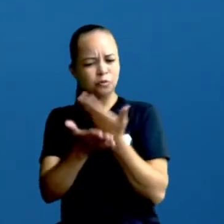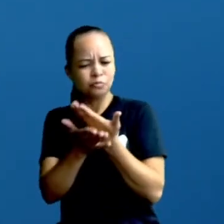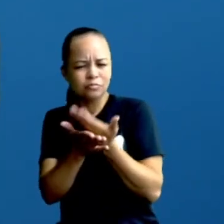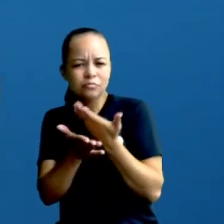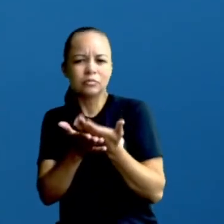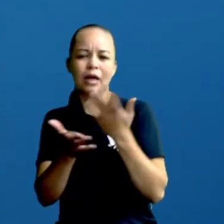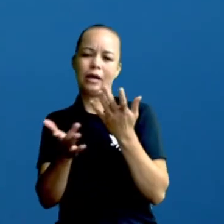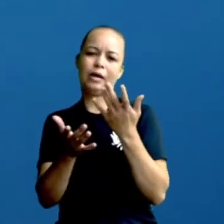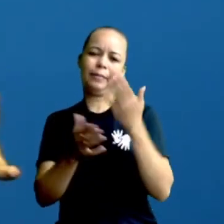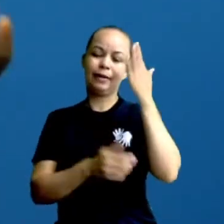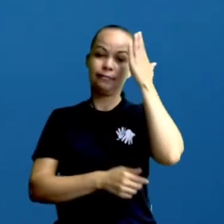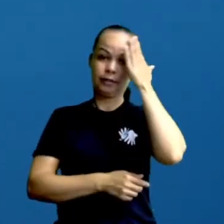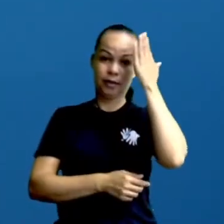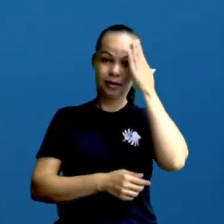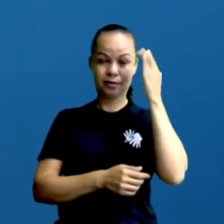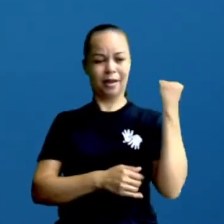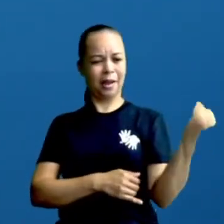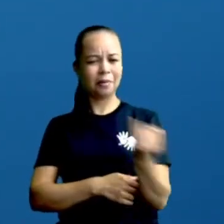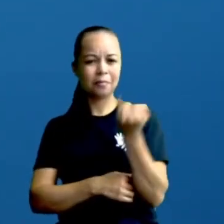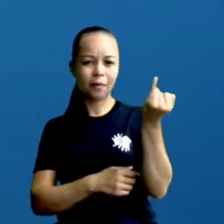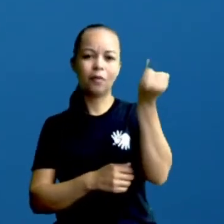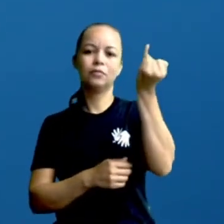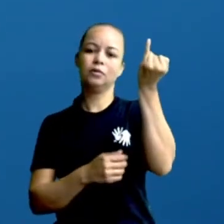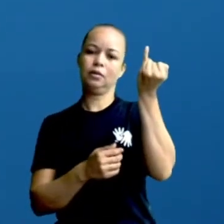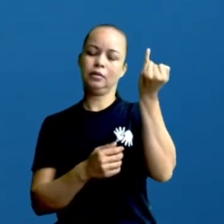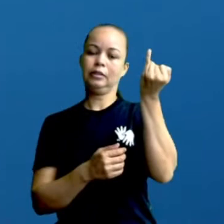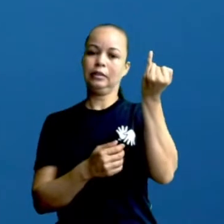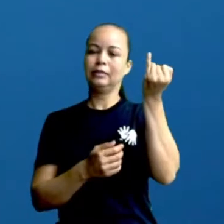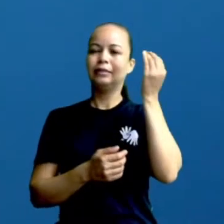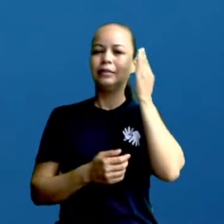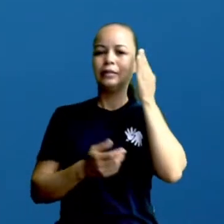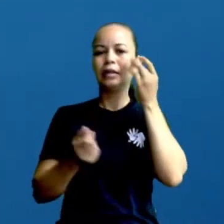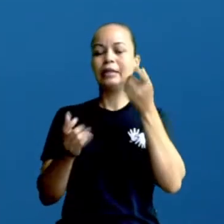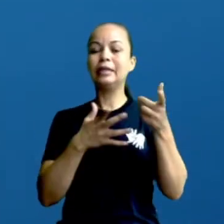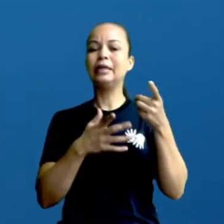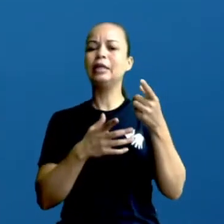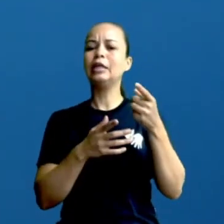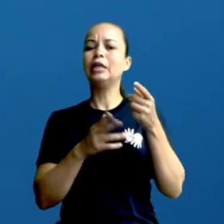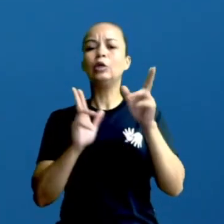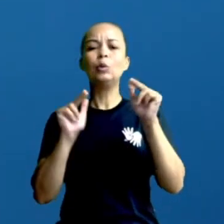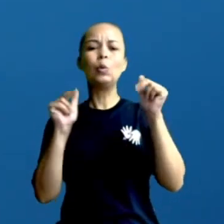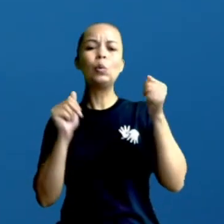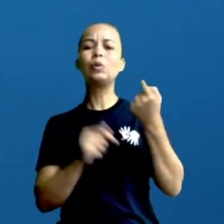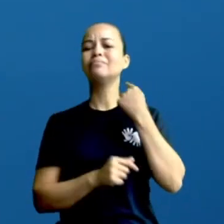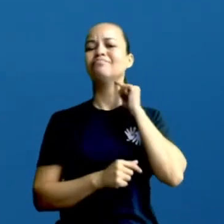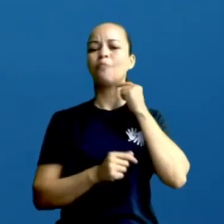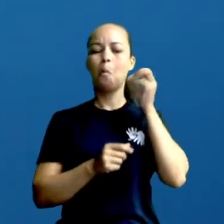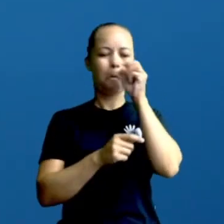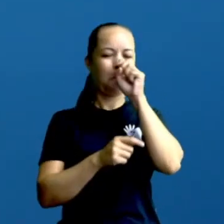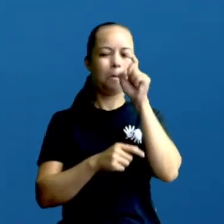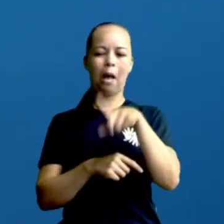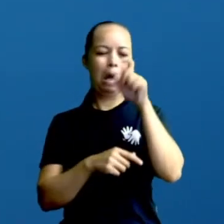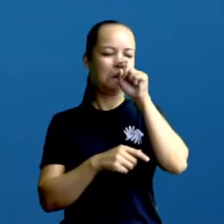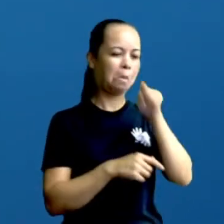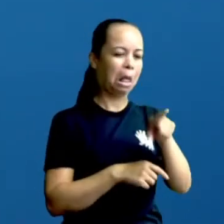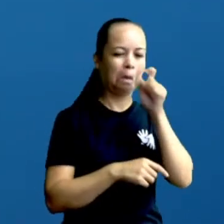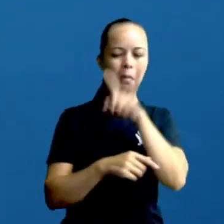a importância de se preservar, de não poluir, né? E aí a gente traz também